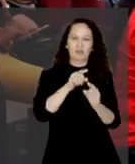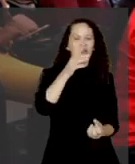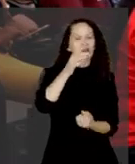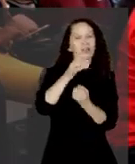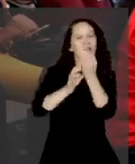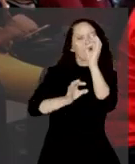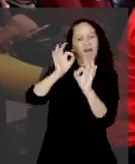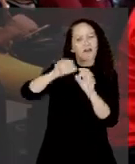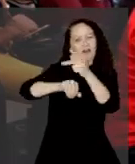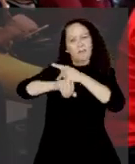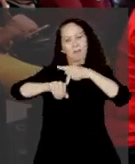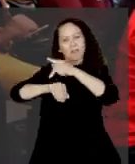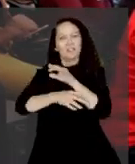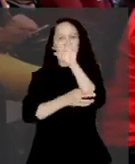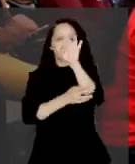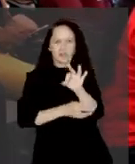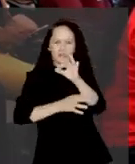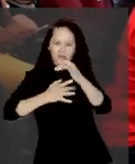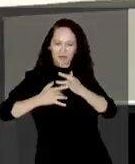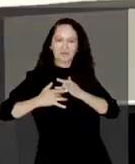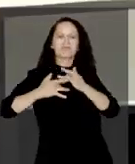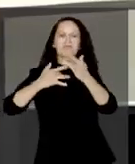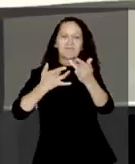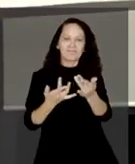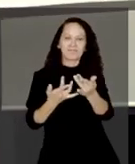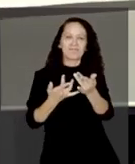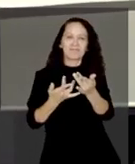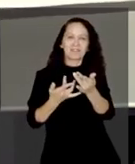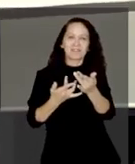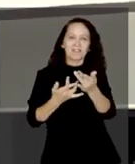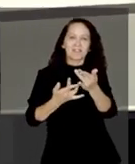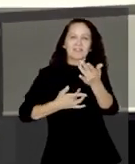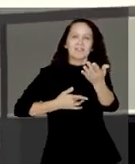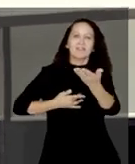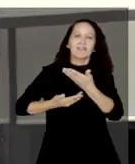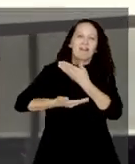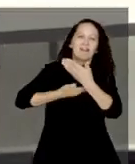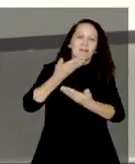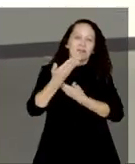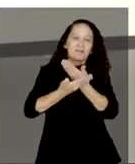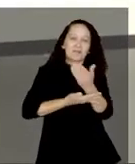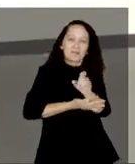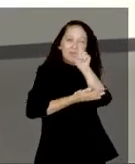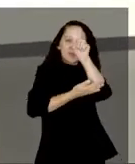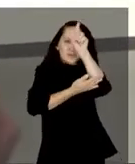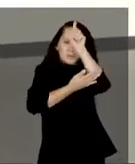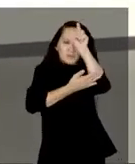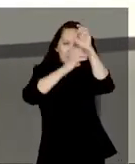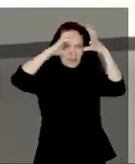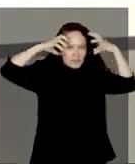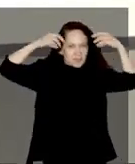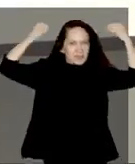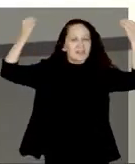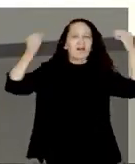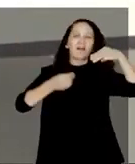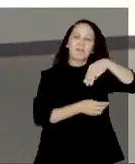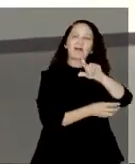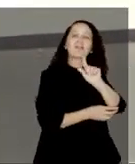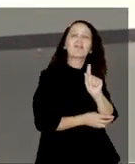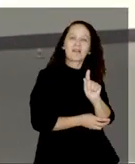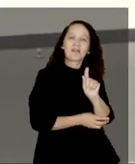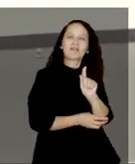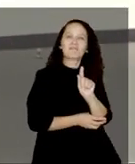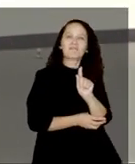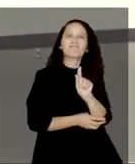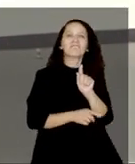Rapaz, tá difícil aqui, viu? Deixa eu. Não, é emocionante a fala do pastor